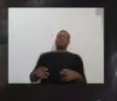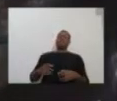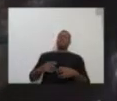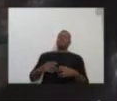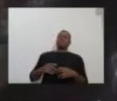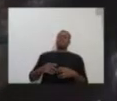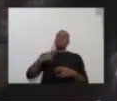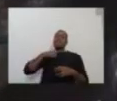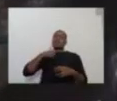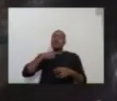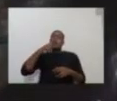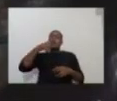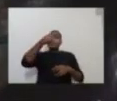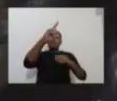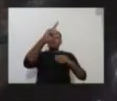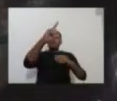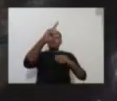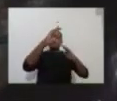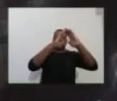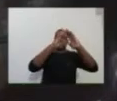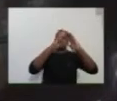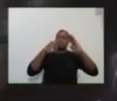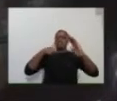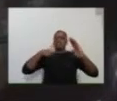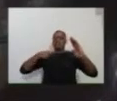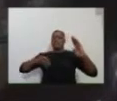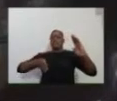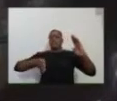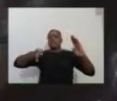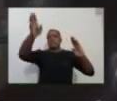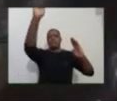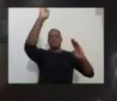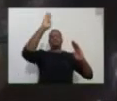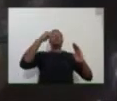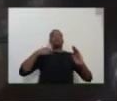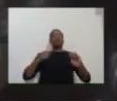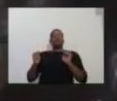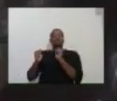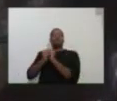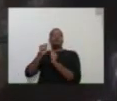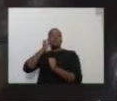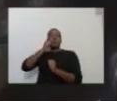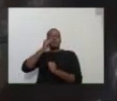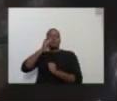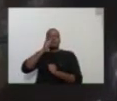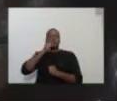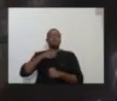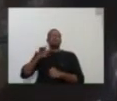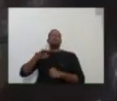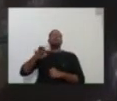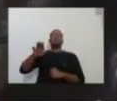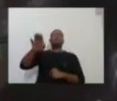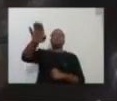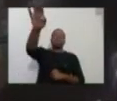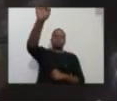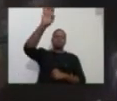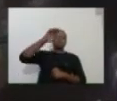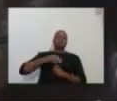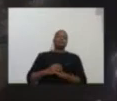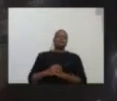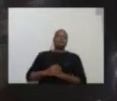com a minha mulher. Vá mesmo amassando barro, que afinal não comprei carro para carregar